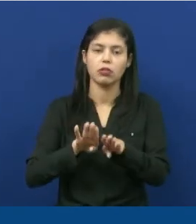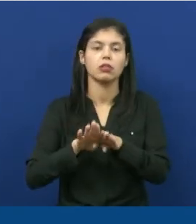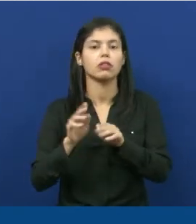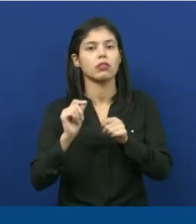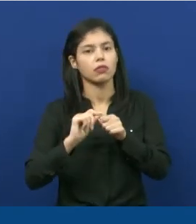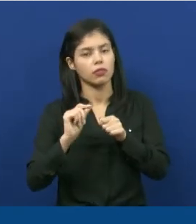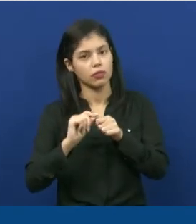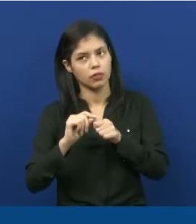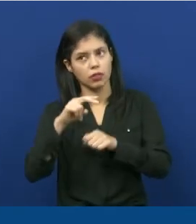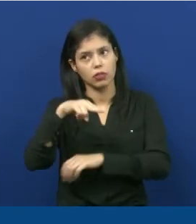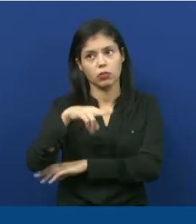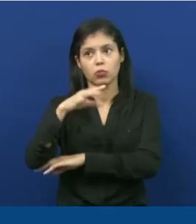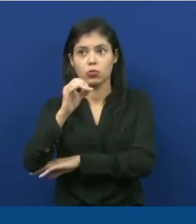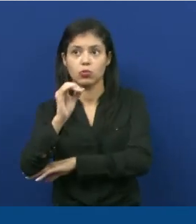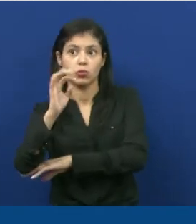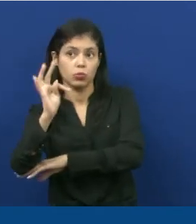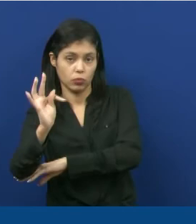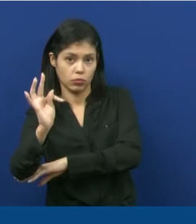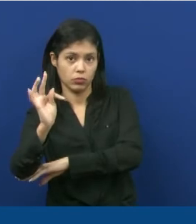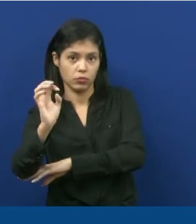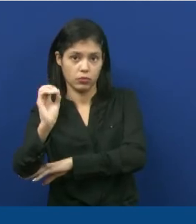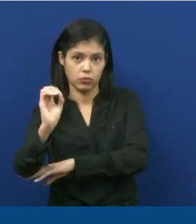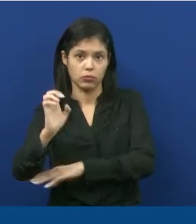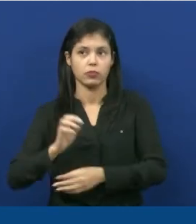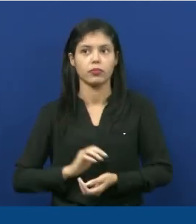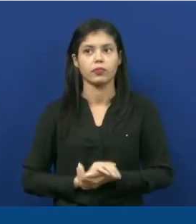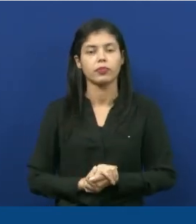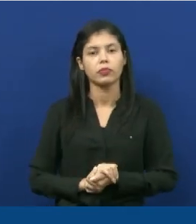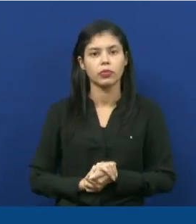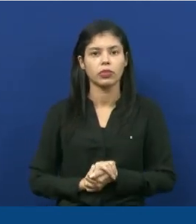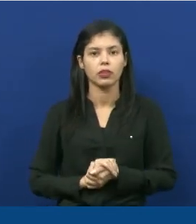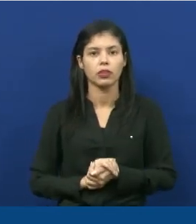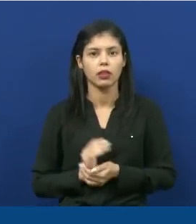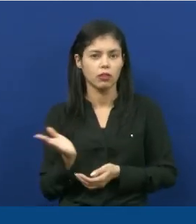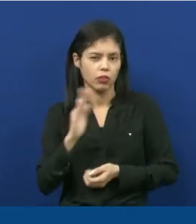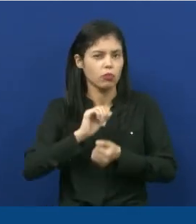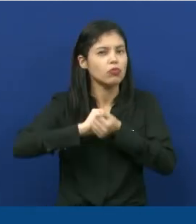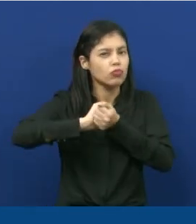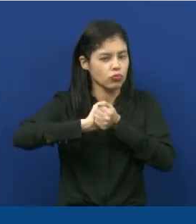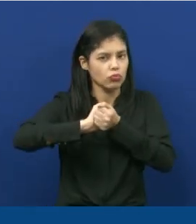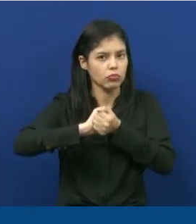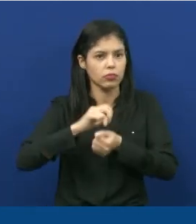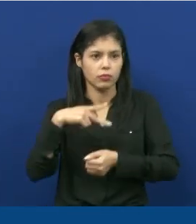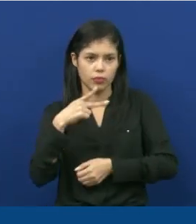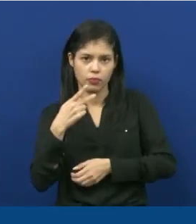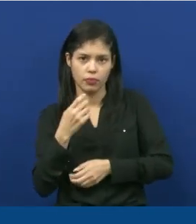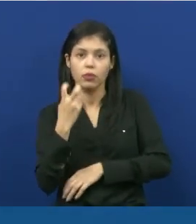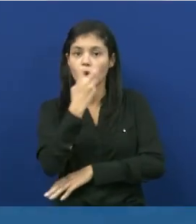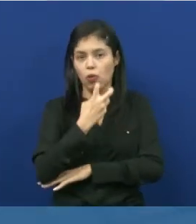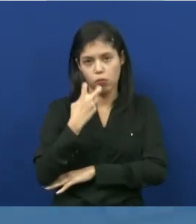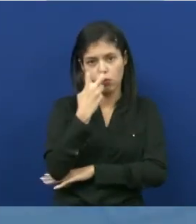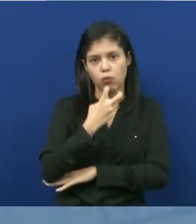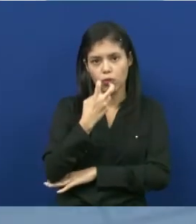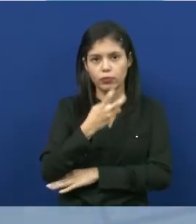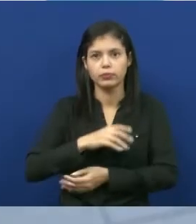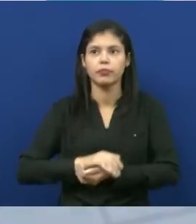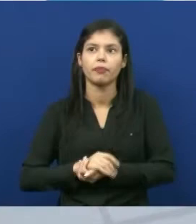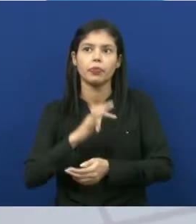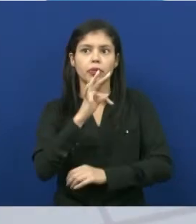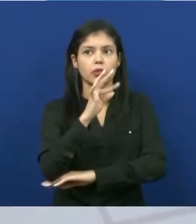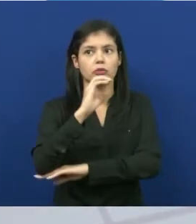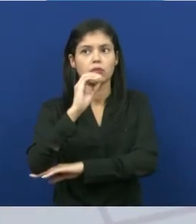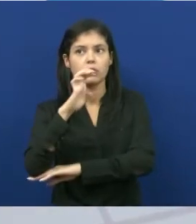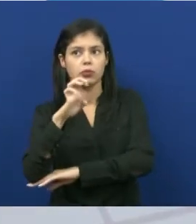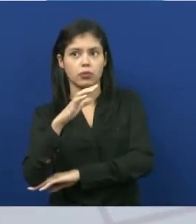lá, not to be, tá? Então, vamos àquele treino oral? Eu vou falar e você repete. To